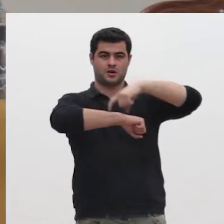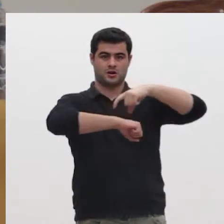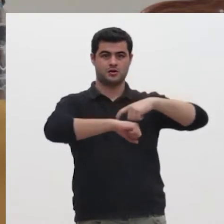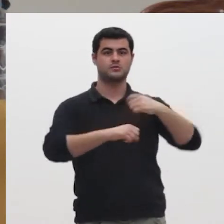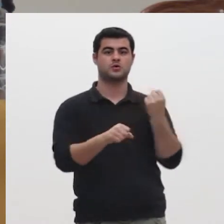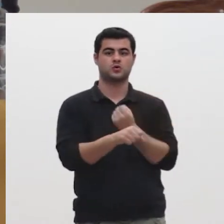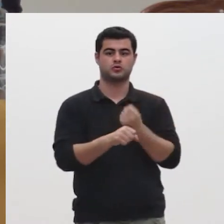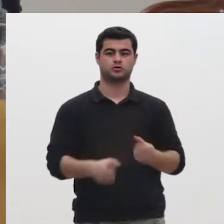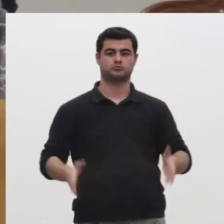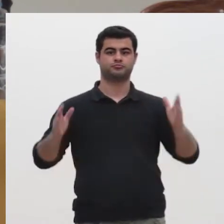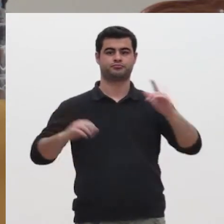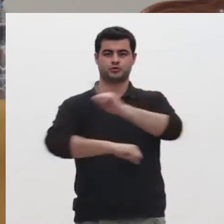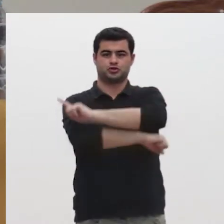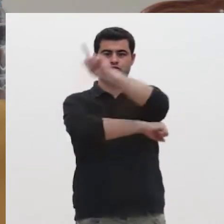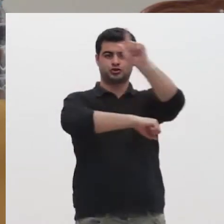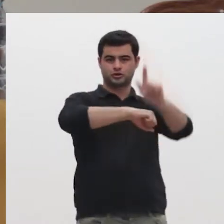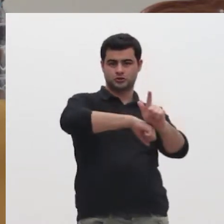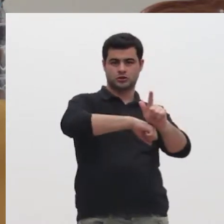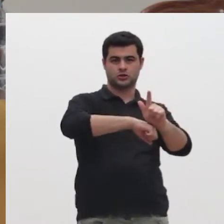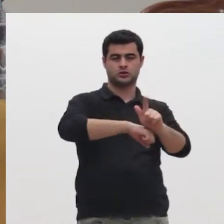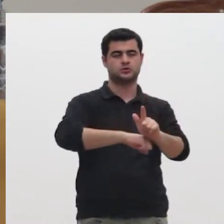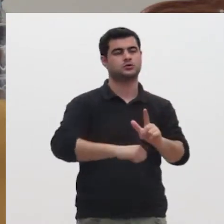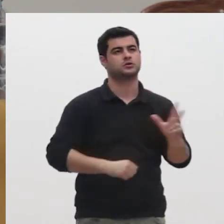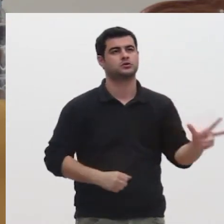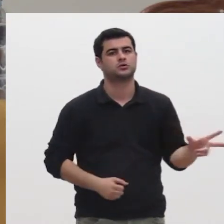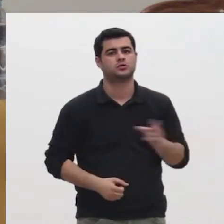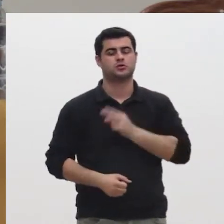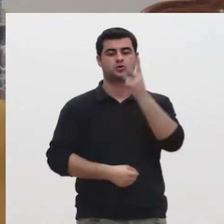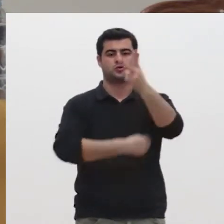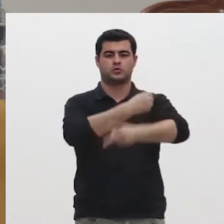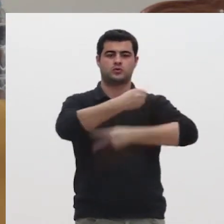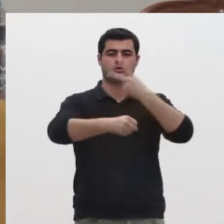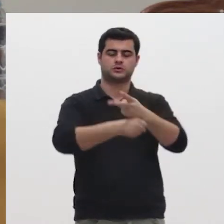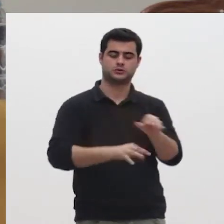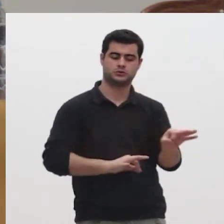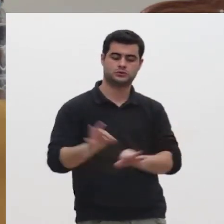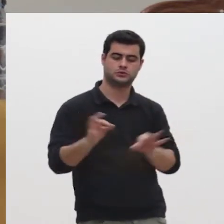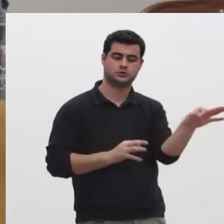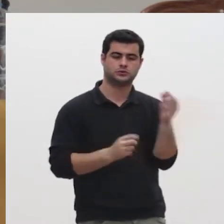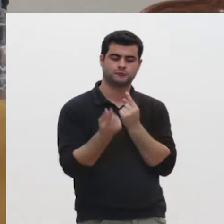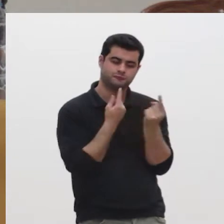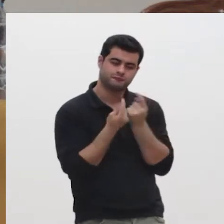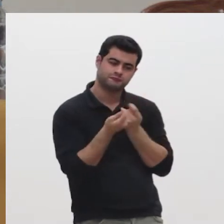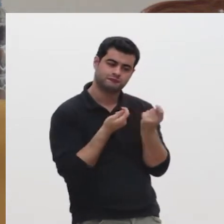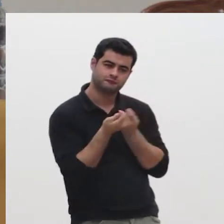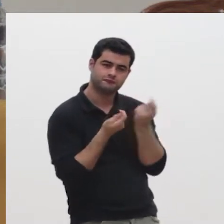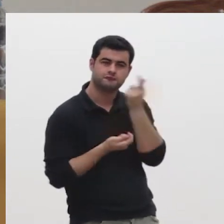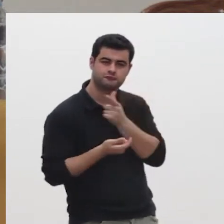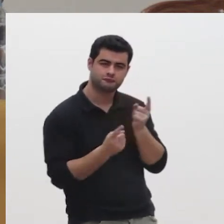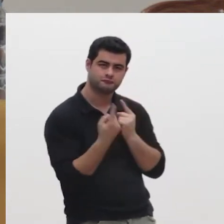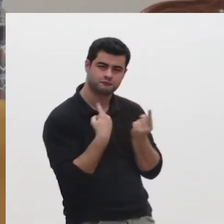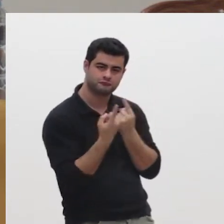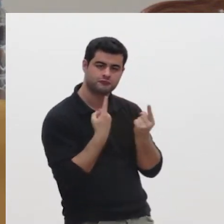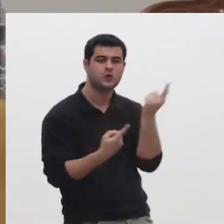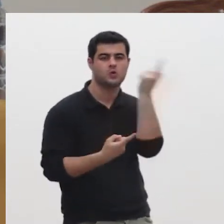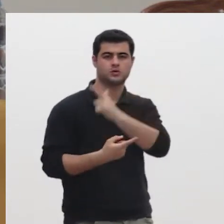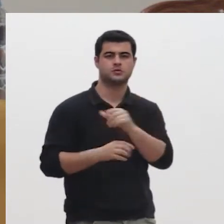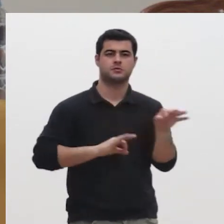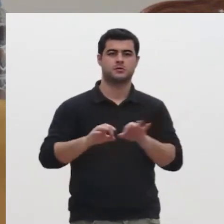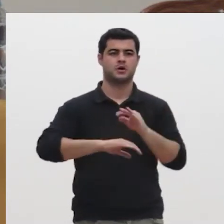até ficou muito bonito, foi um parto. 2 anos negociando, repassando o recurso, refazendo os projetos para